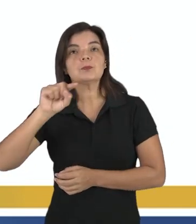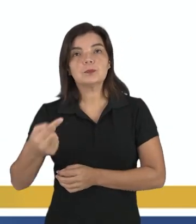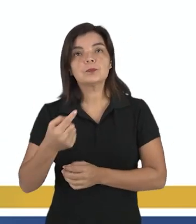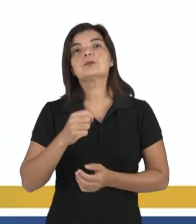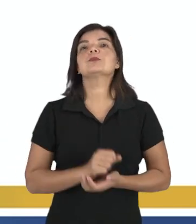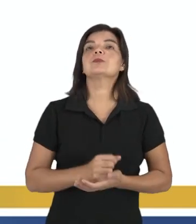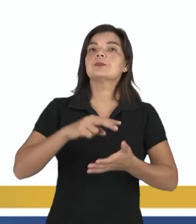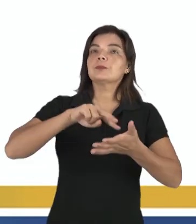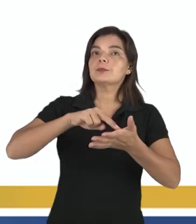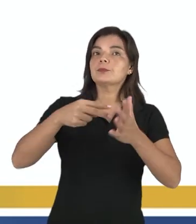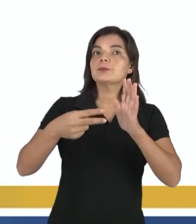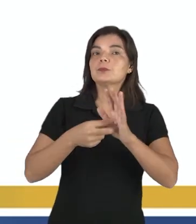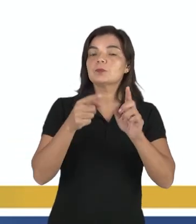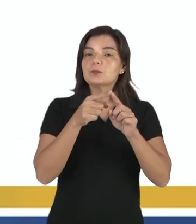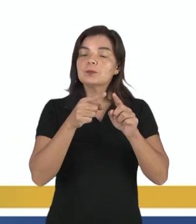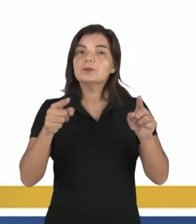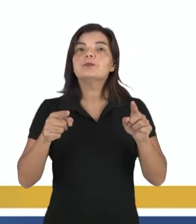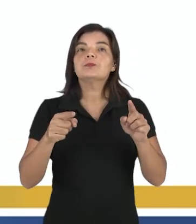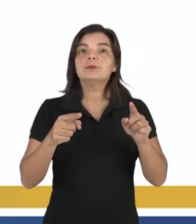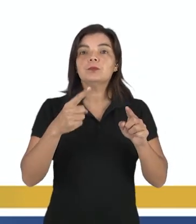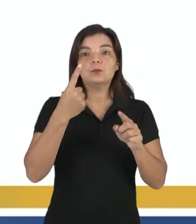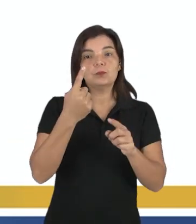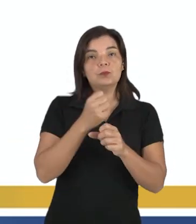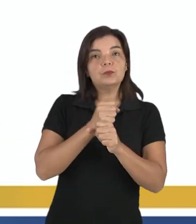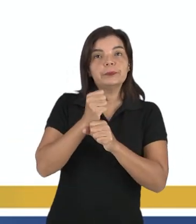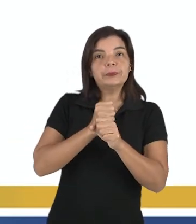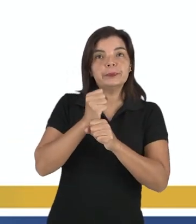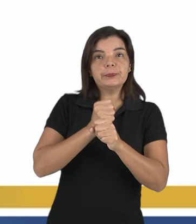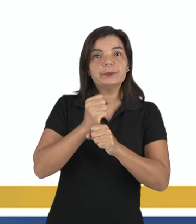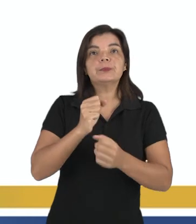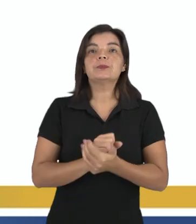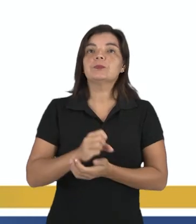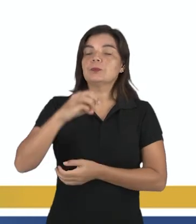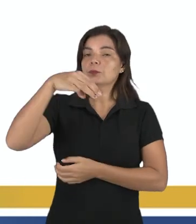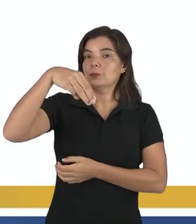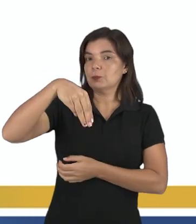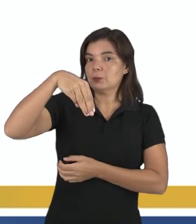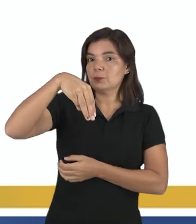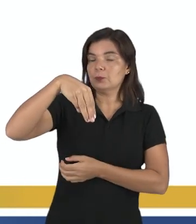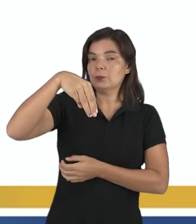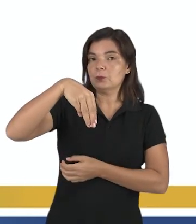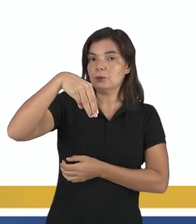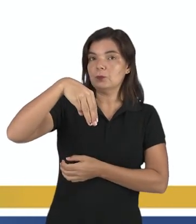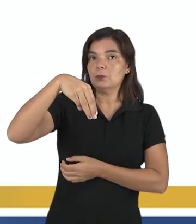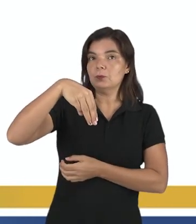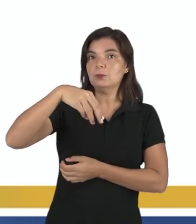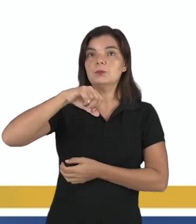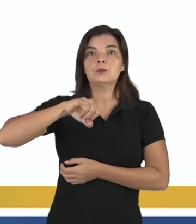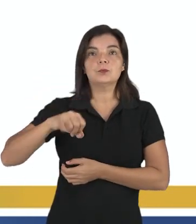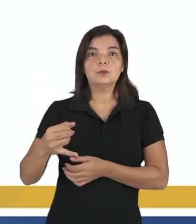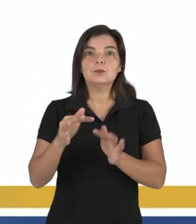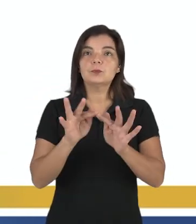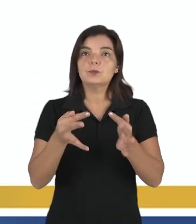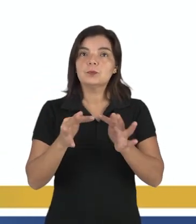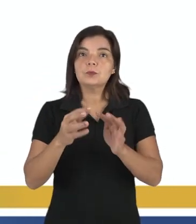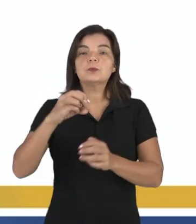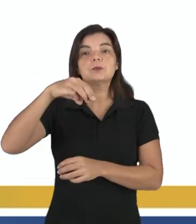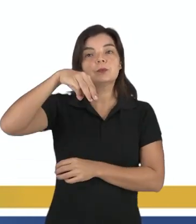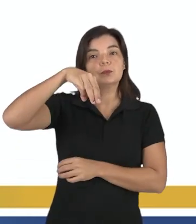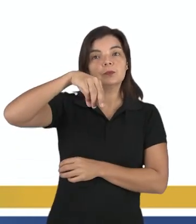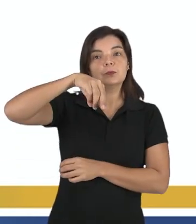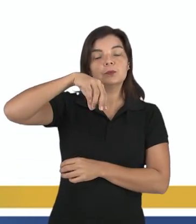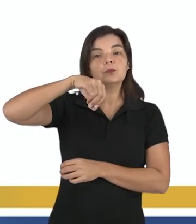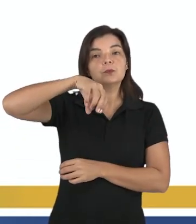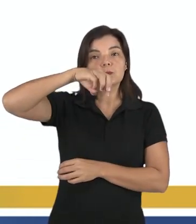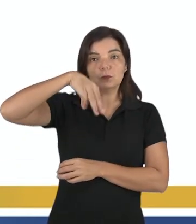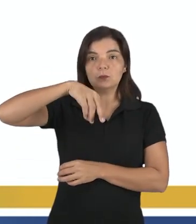14, isso significa dizer que após um período de ano, no caso, um primeiro ano, os montantes a juros simples e os